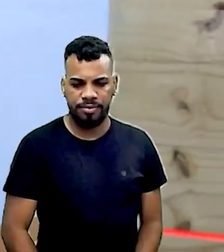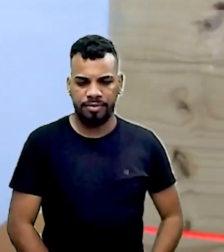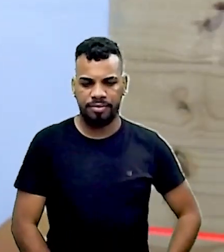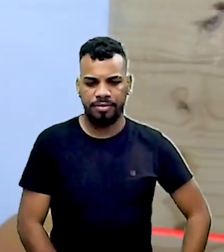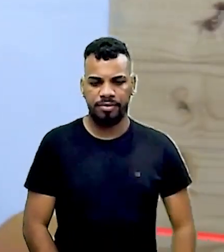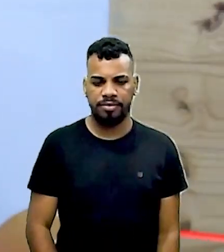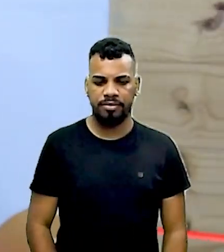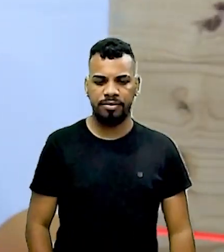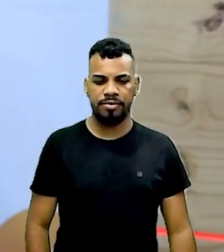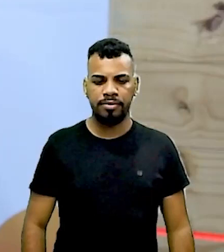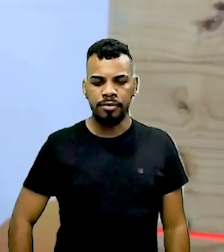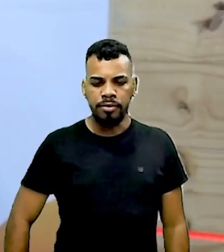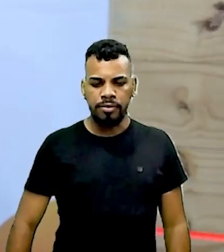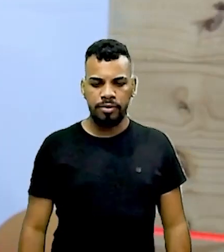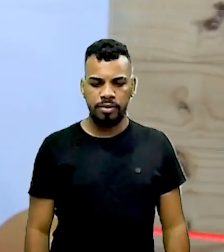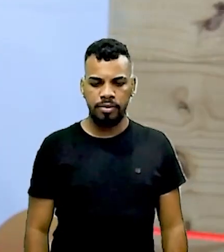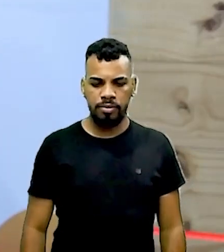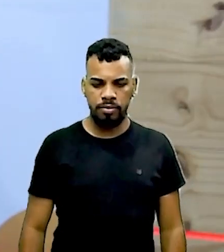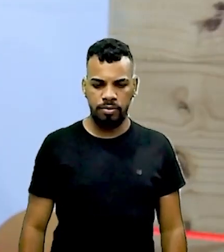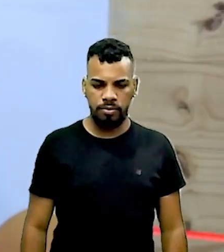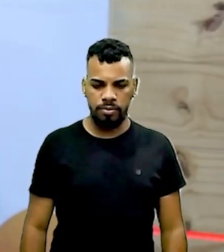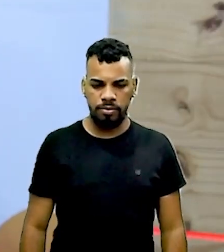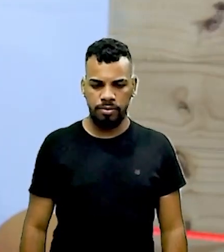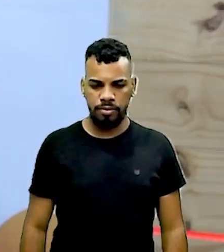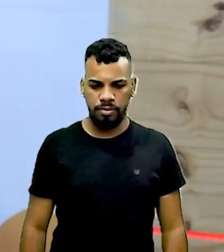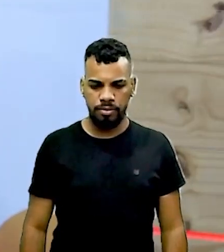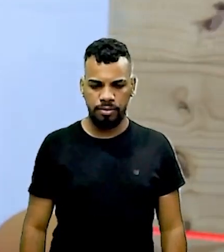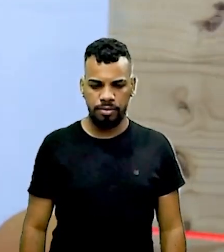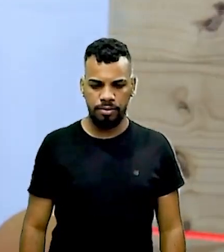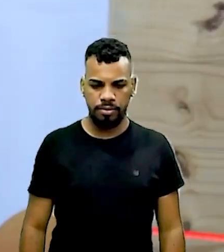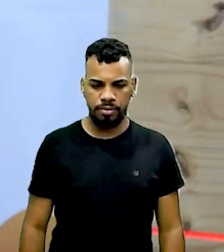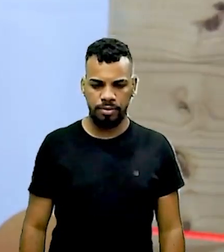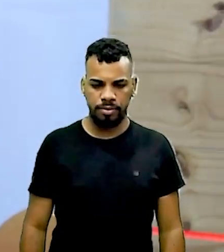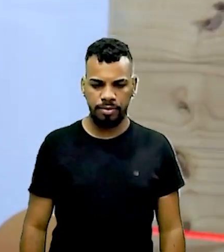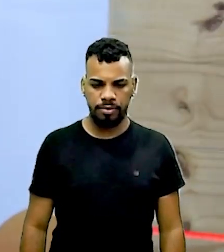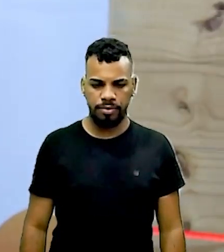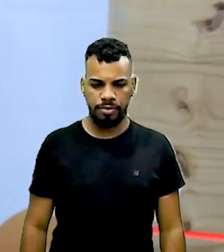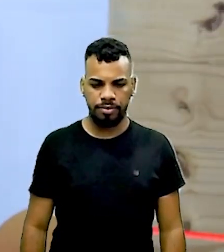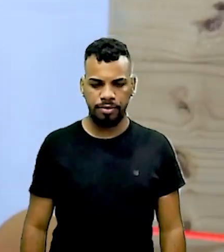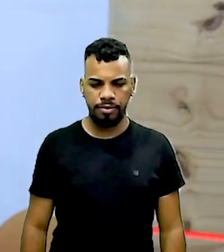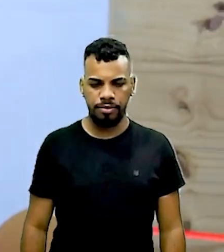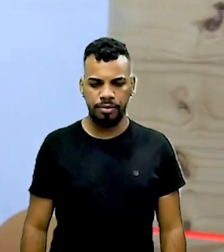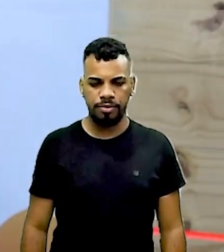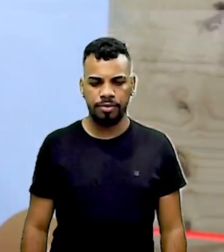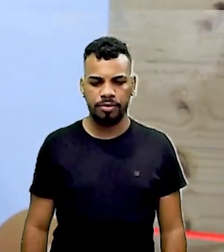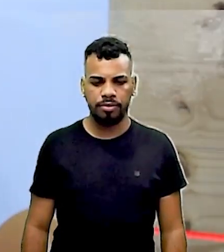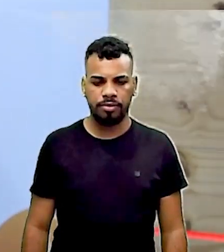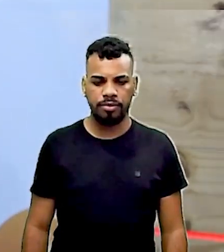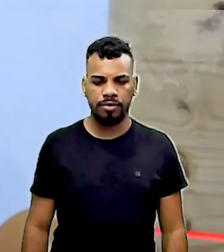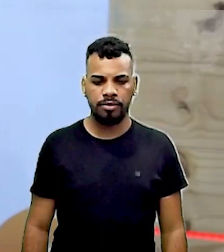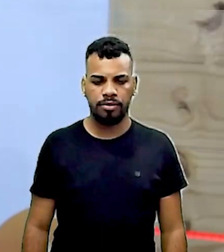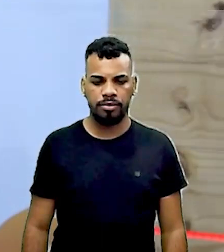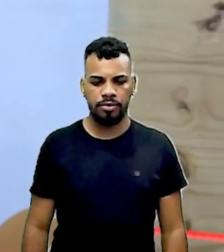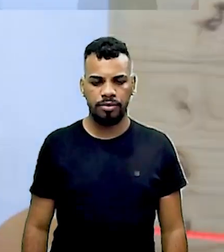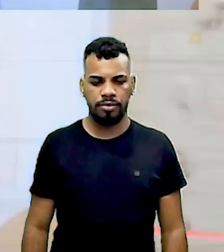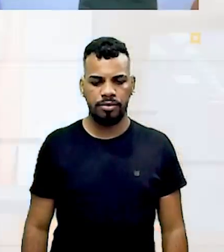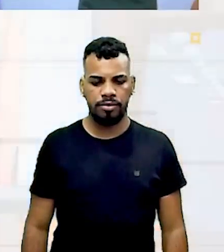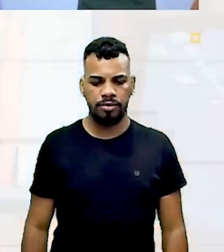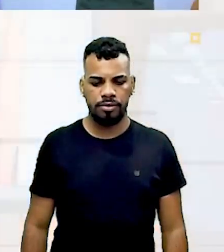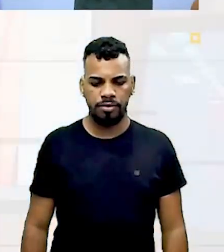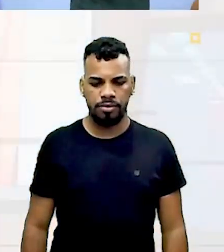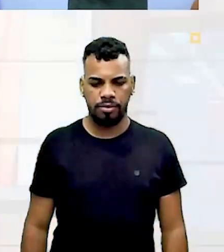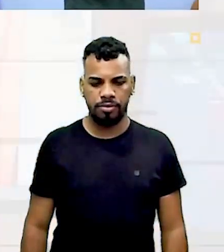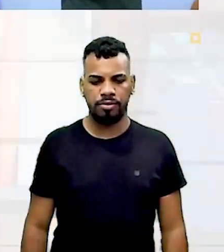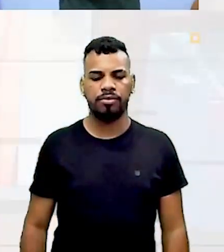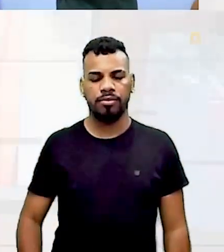essenciais para você mostrar movimento através da animação. Um deles é